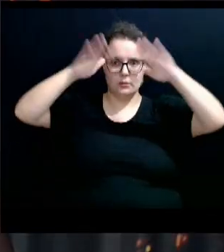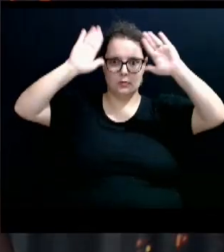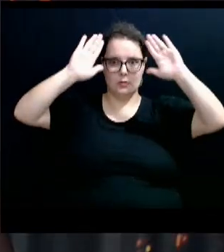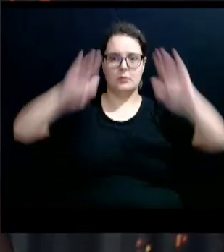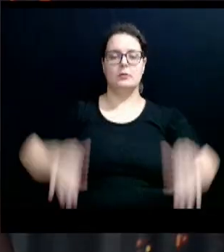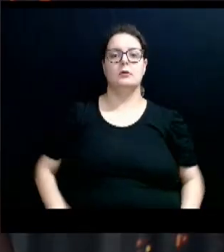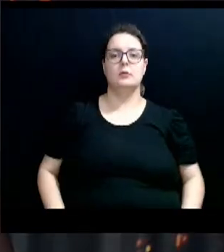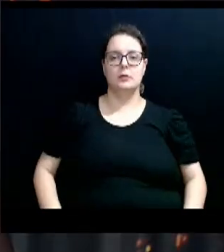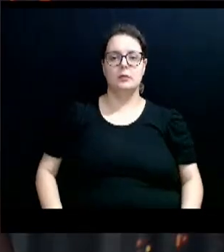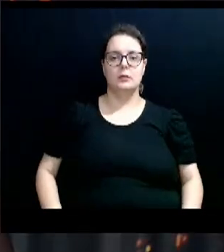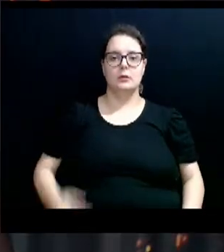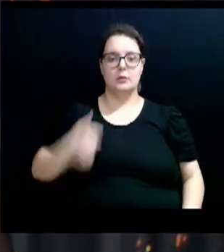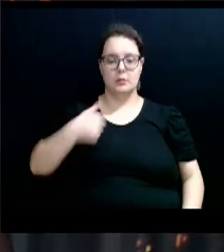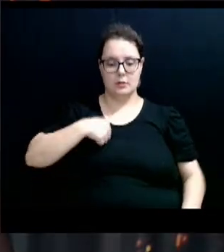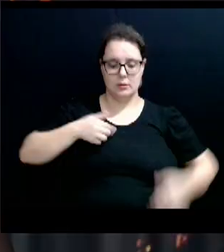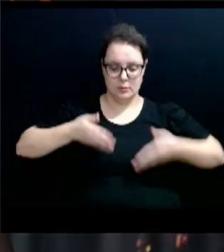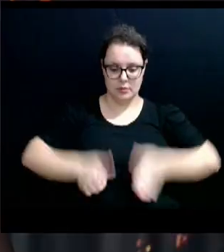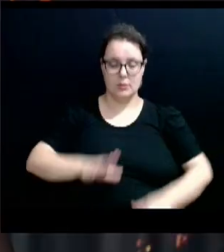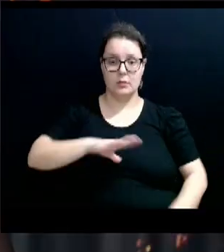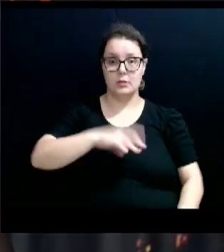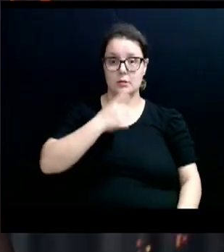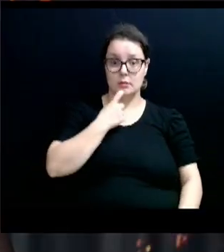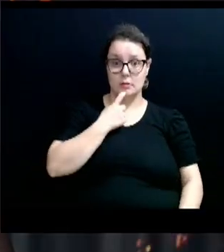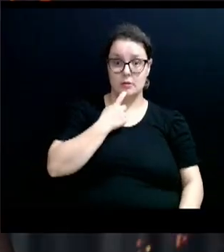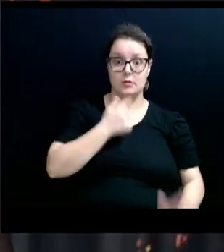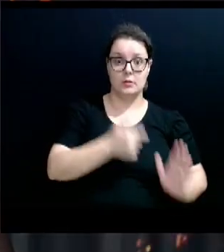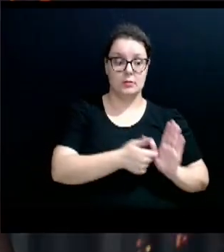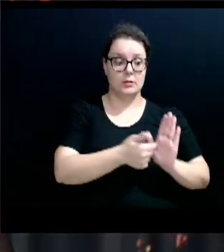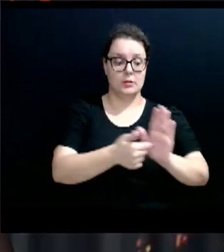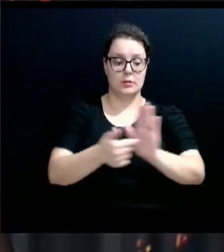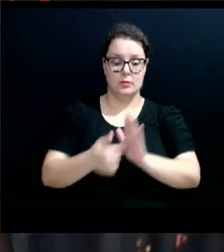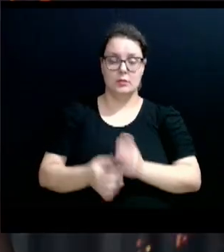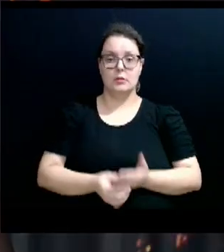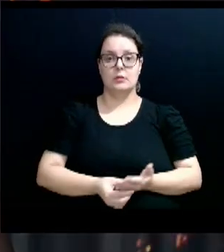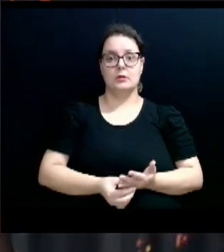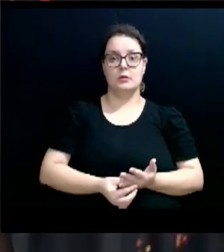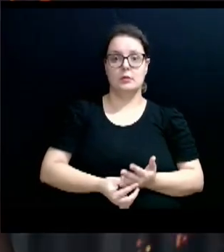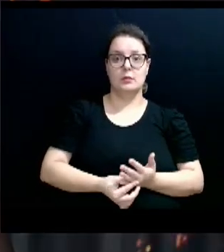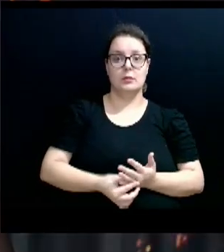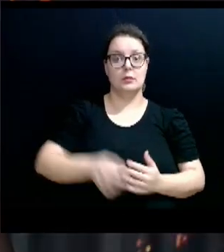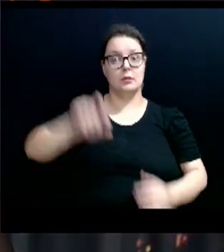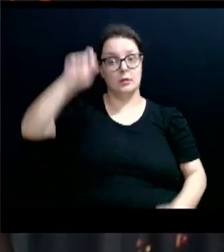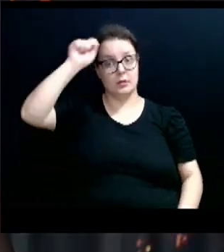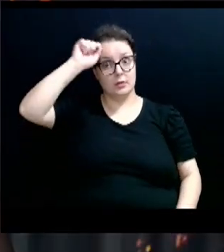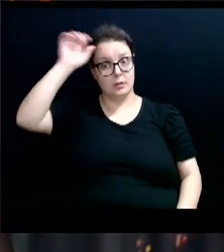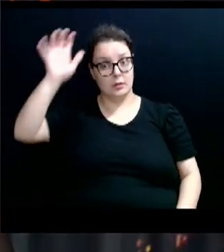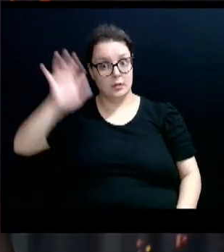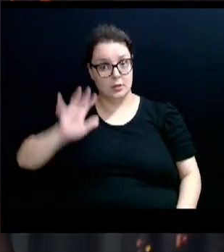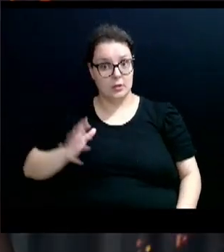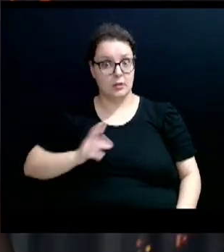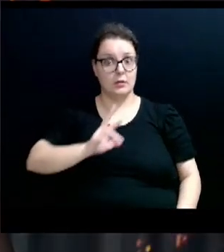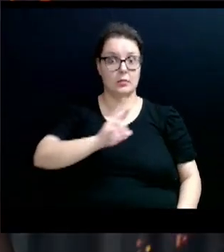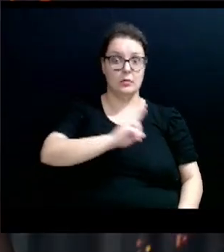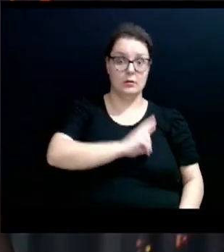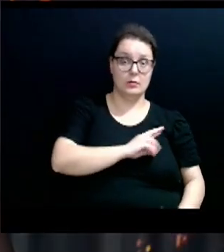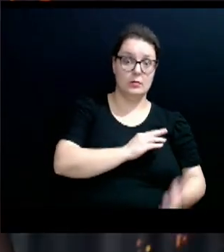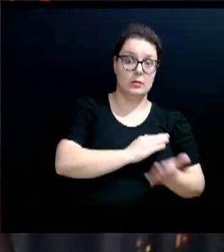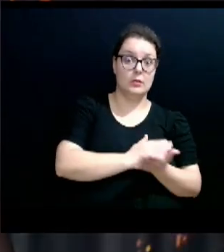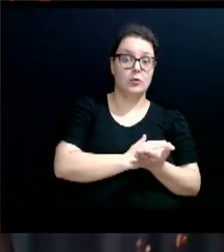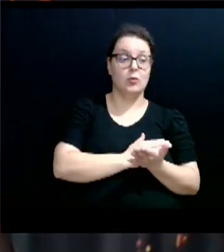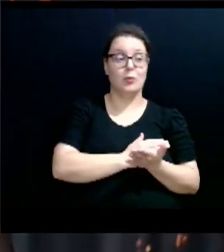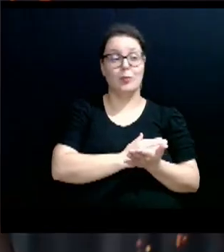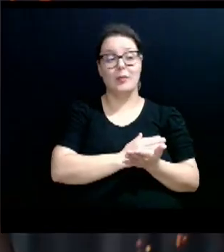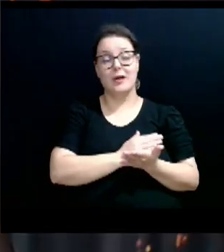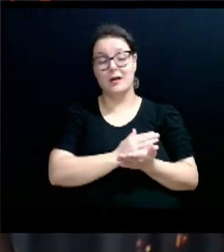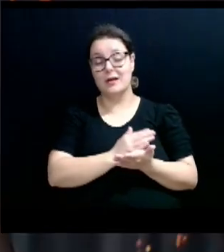campineira, em que as manifestações afro-religiosas, elas ainda estão começando, né,